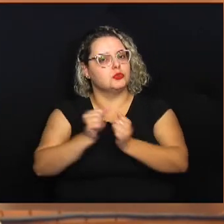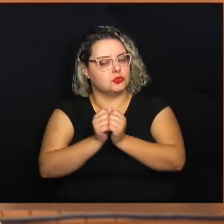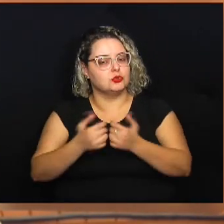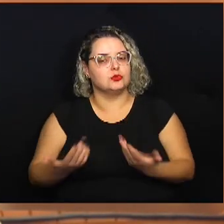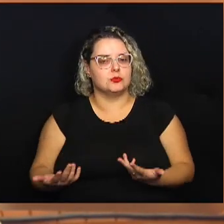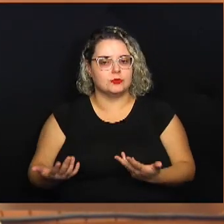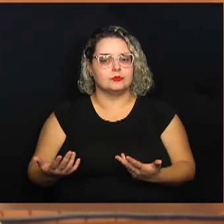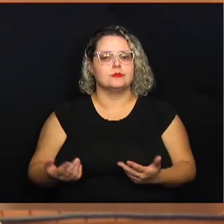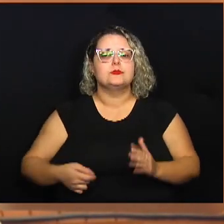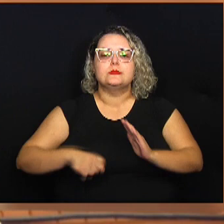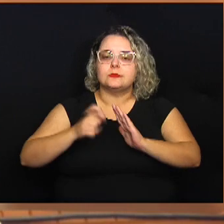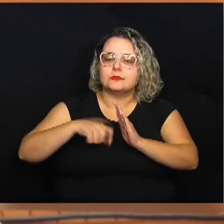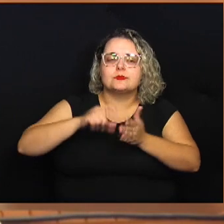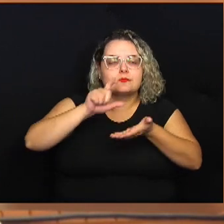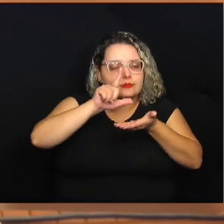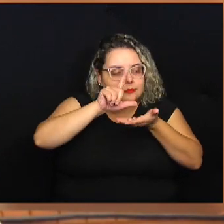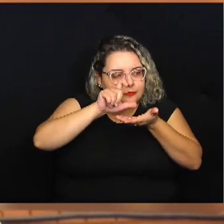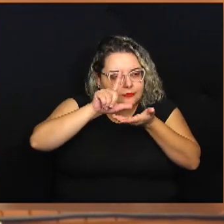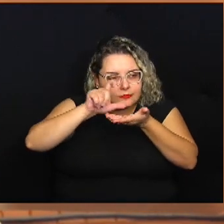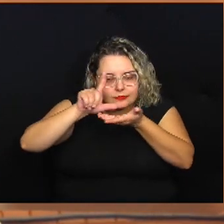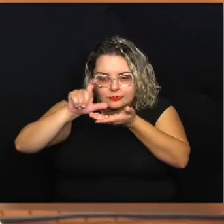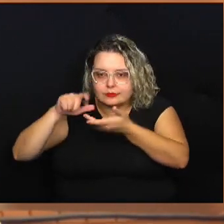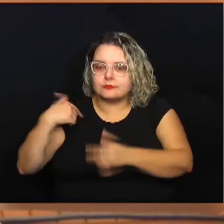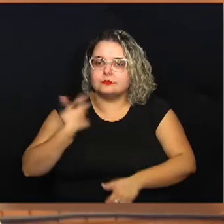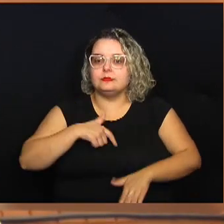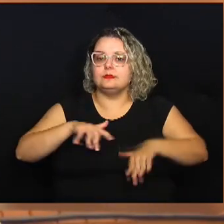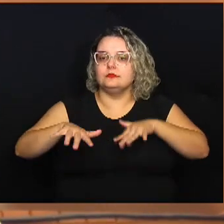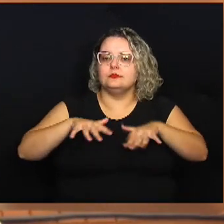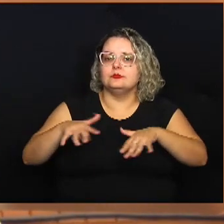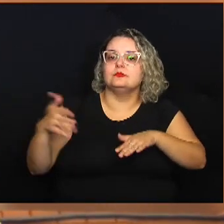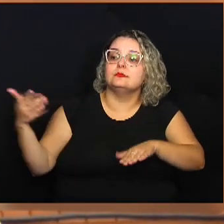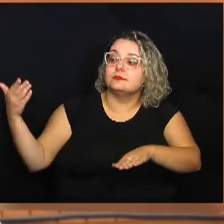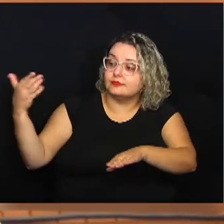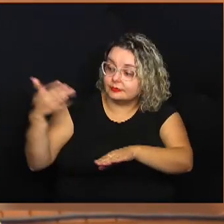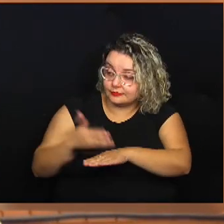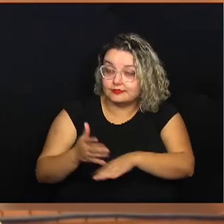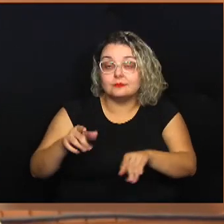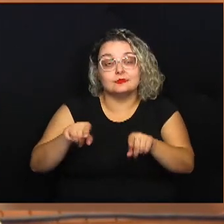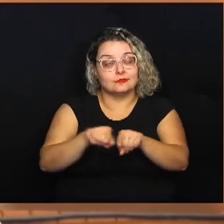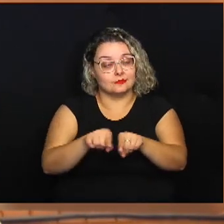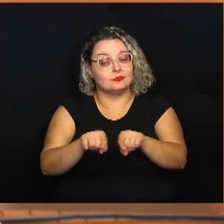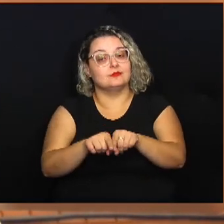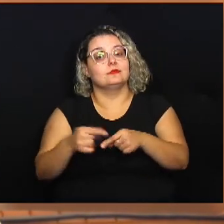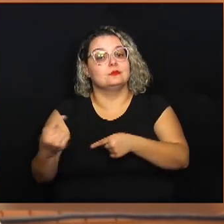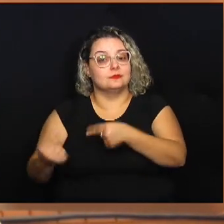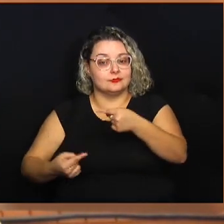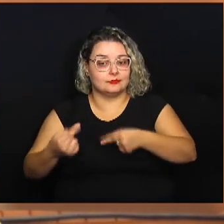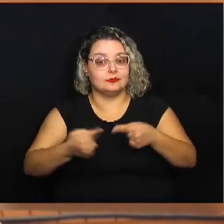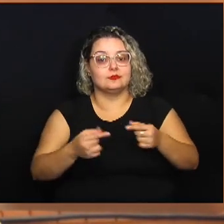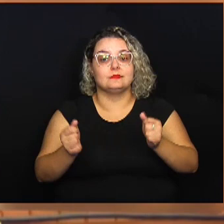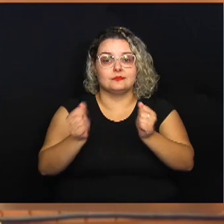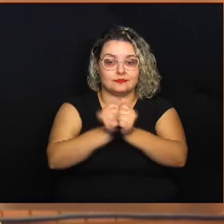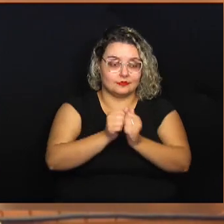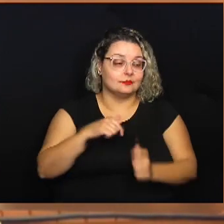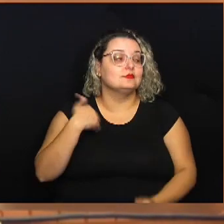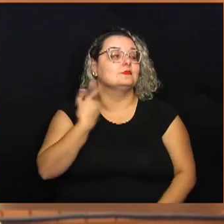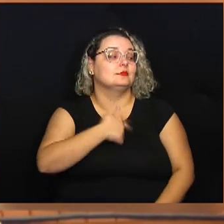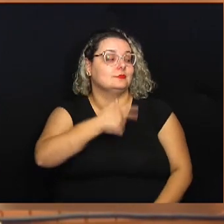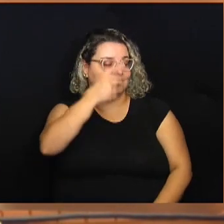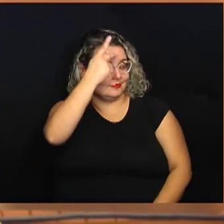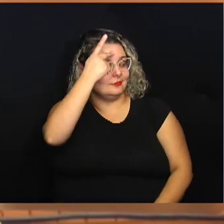e registrando o nosso movimento, participando, inclusive debatendo com a gente a nossa própria